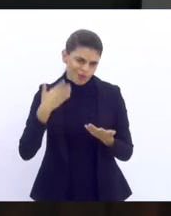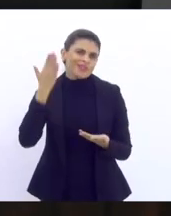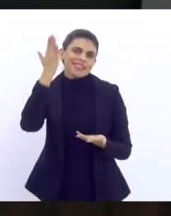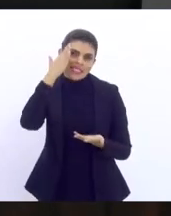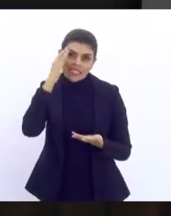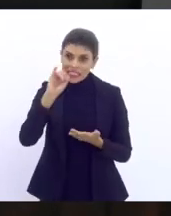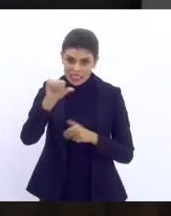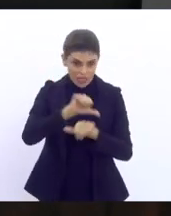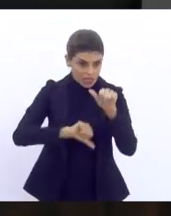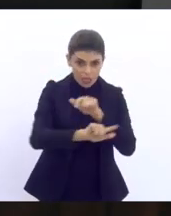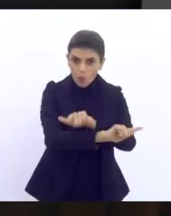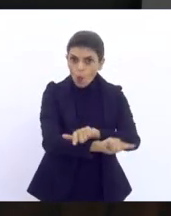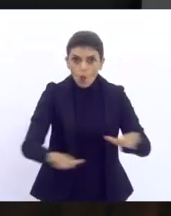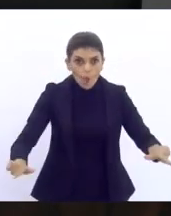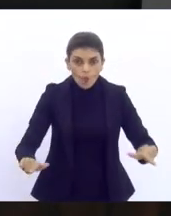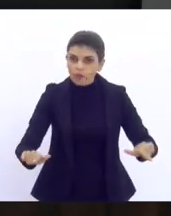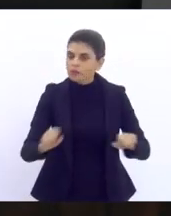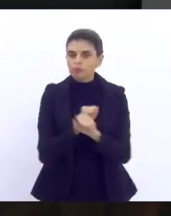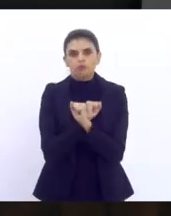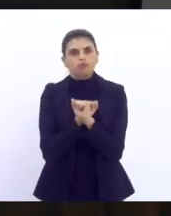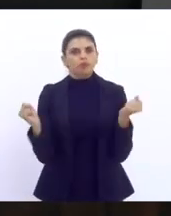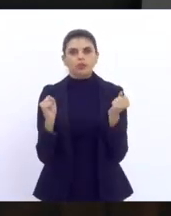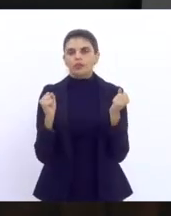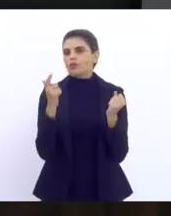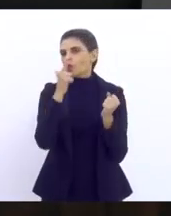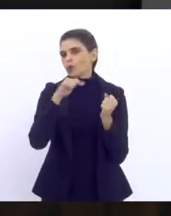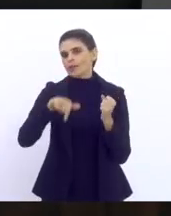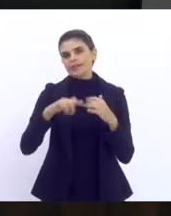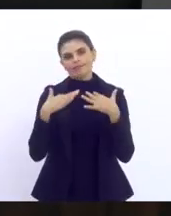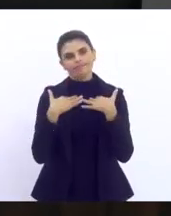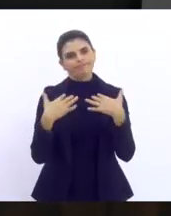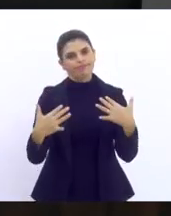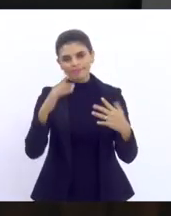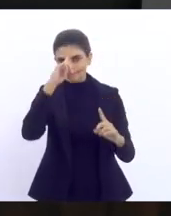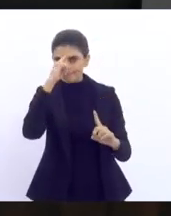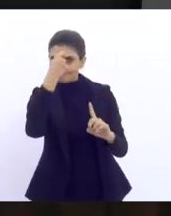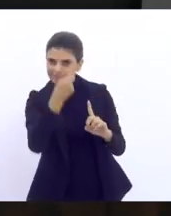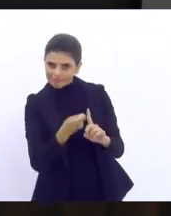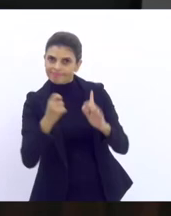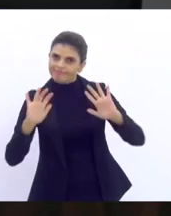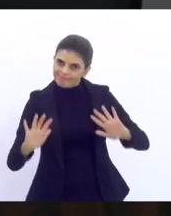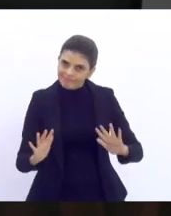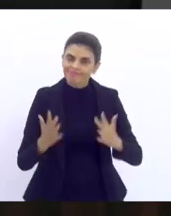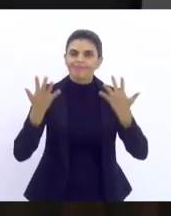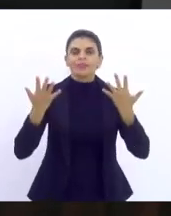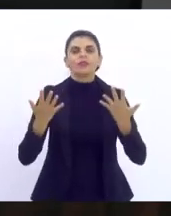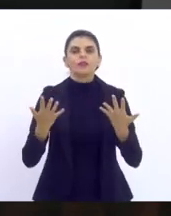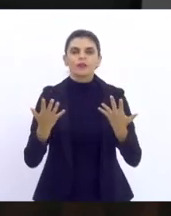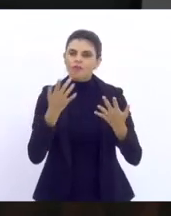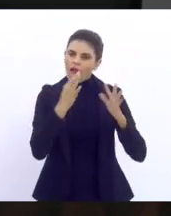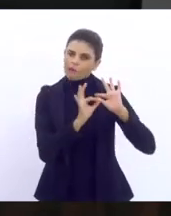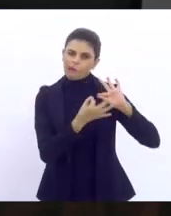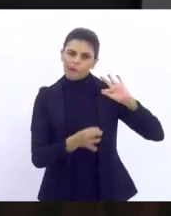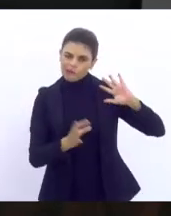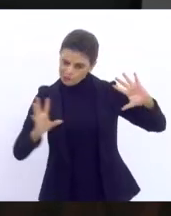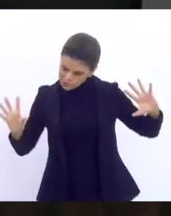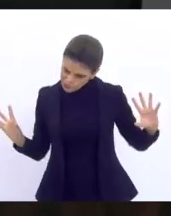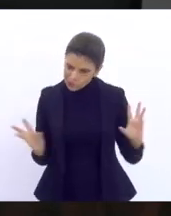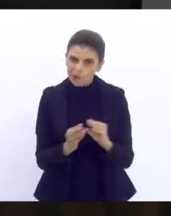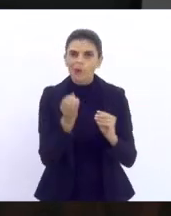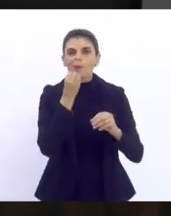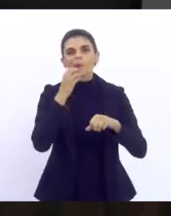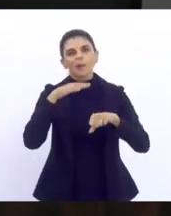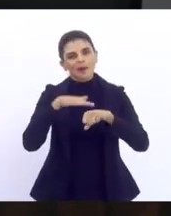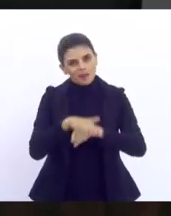sem vocês nós não conseguiríamos realizar esta cerimônia. Então, sabe, sem mais delongas, muito boa